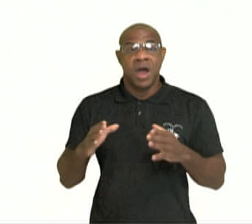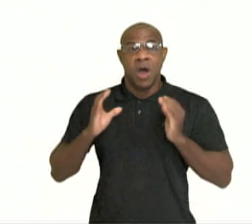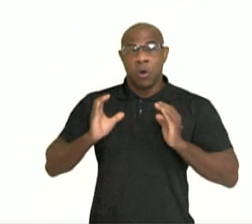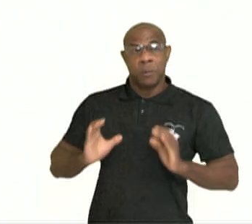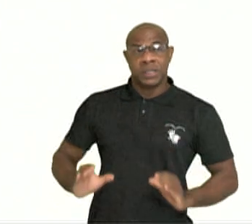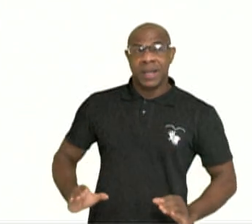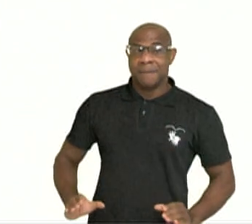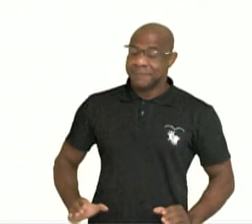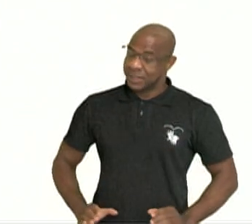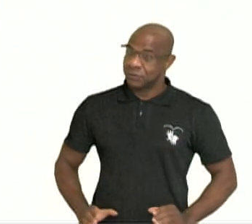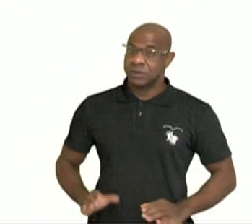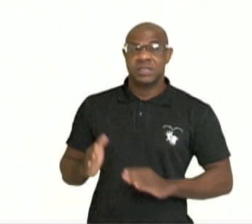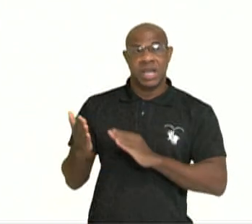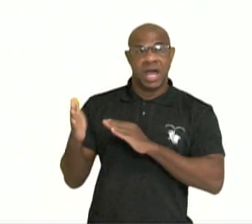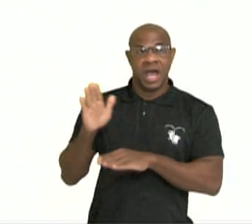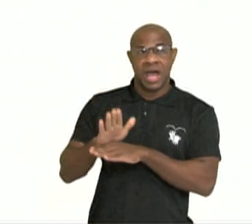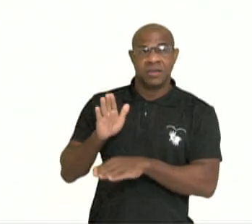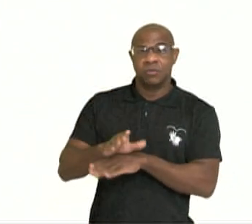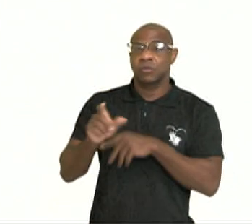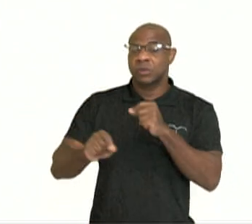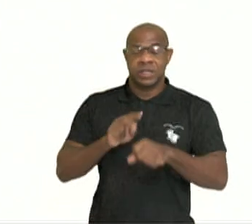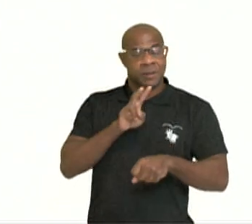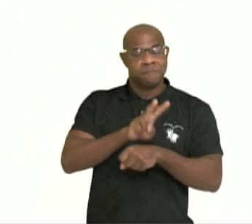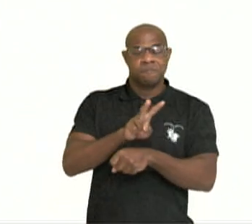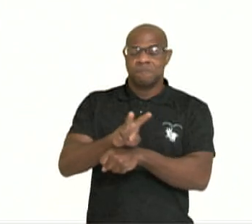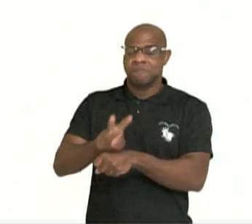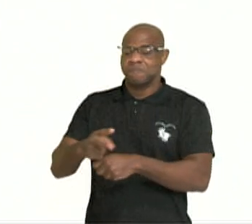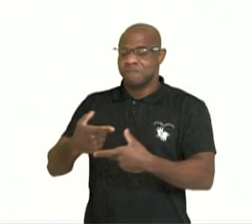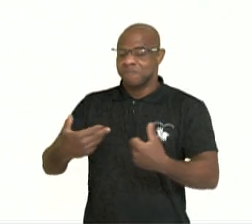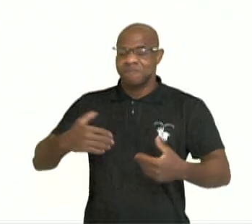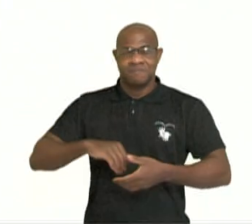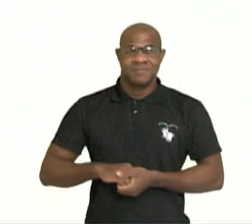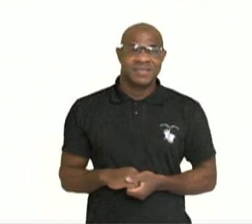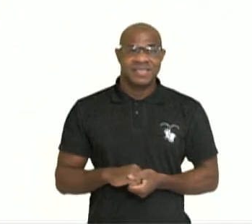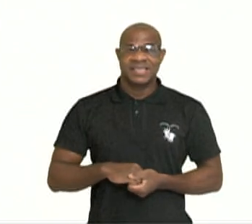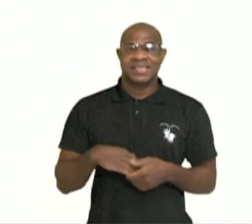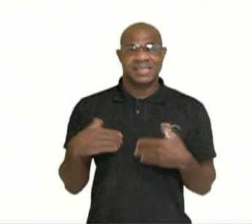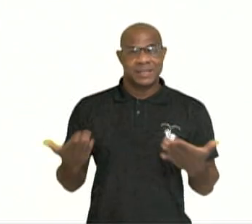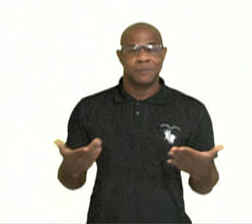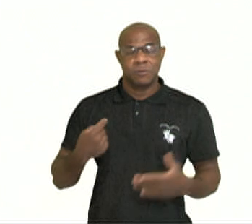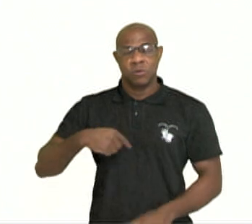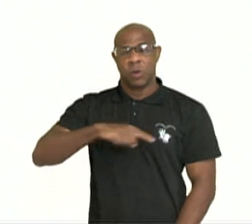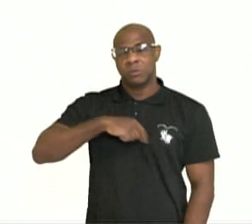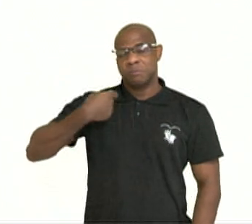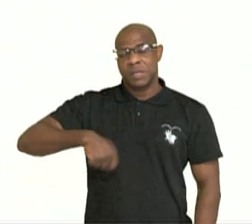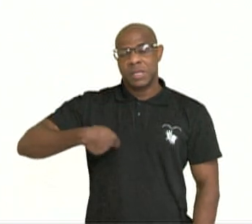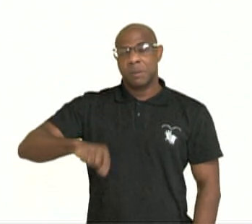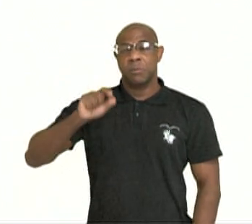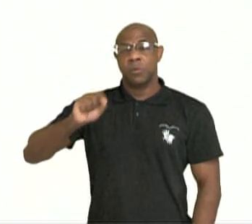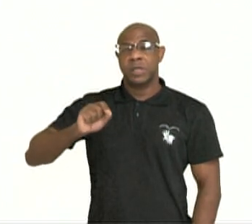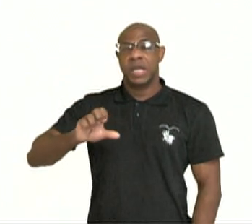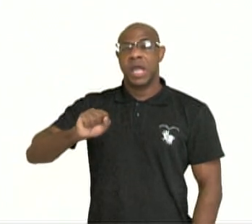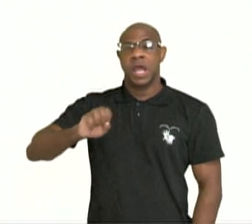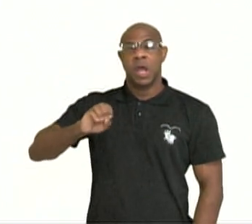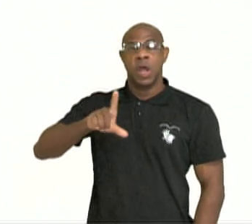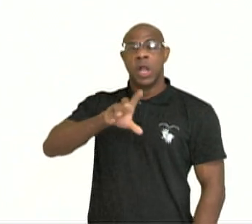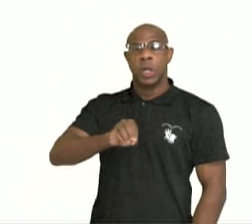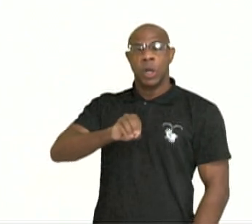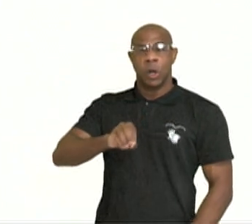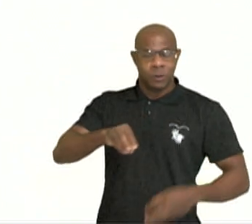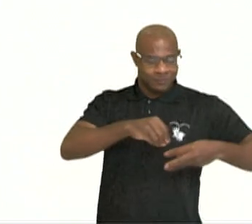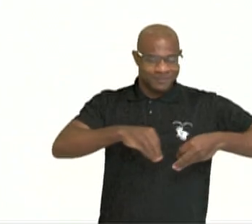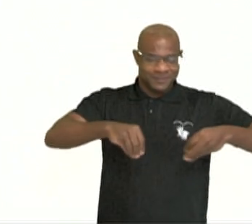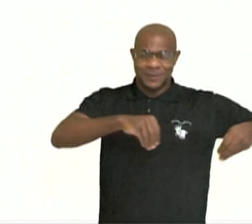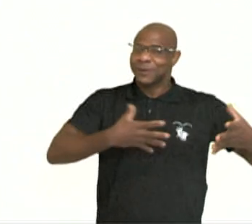para a agricultura e para a pecuária. Nós precisamos do solo para a produção dos nossos alimentos. Não importa se é